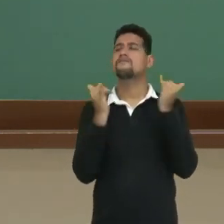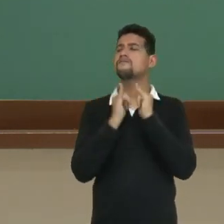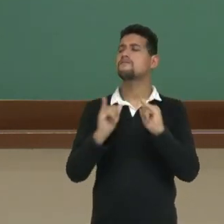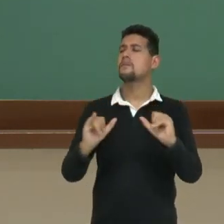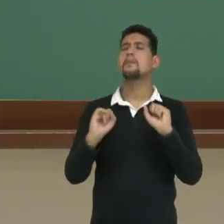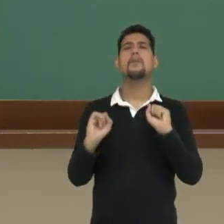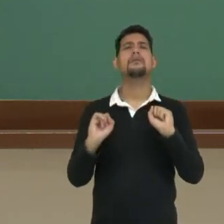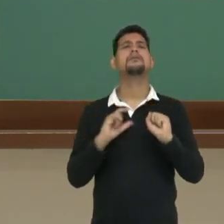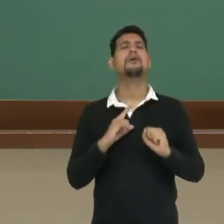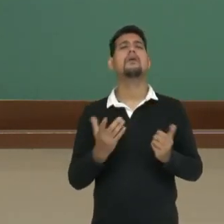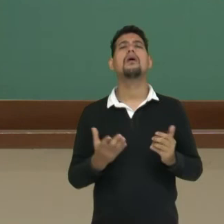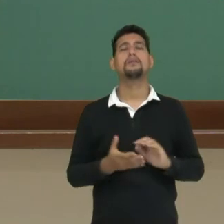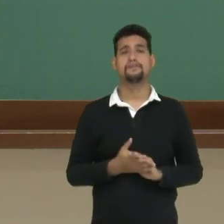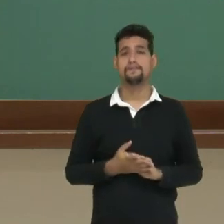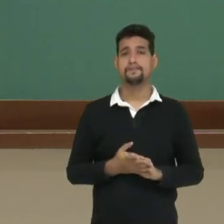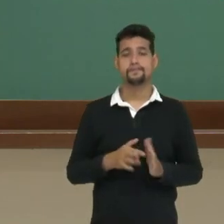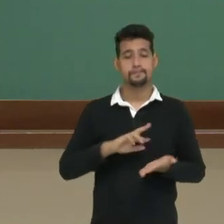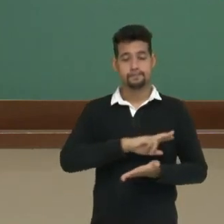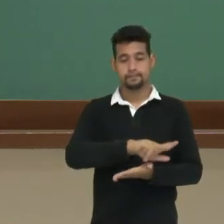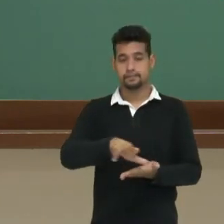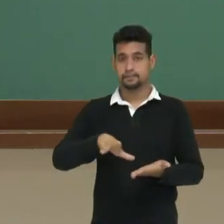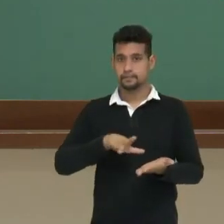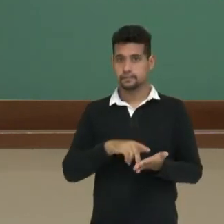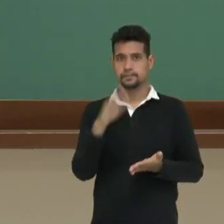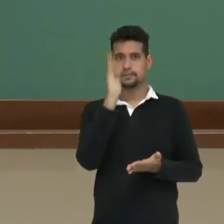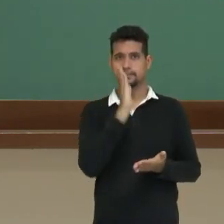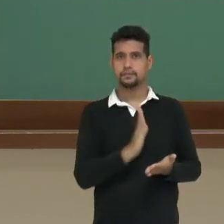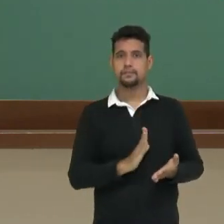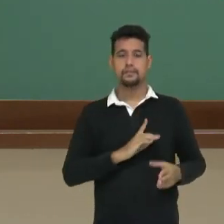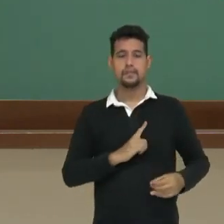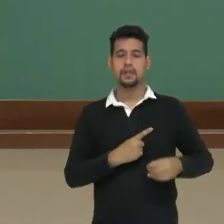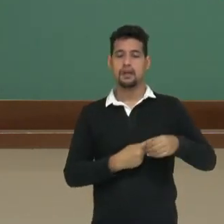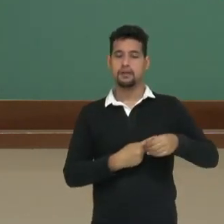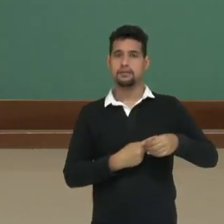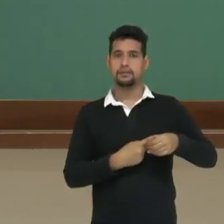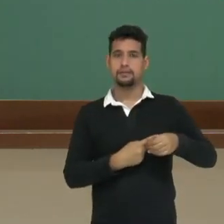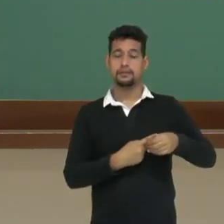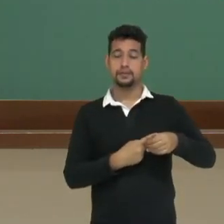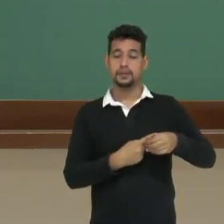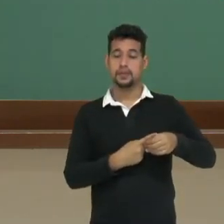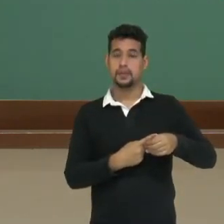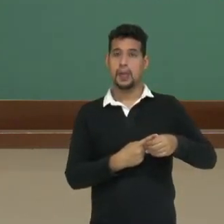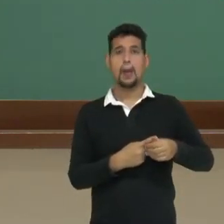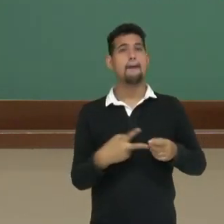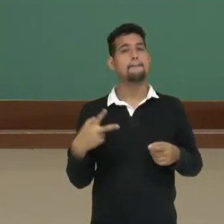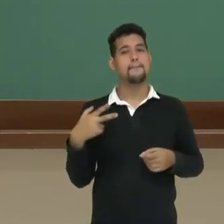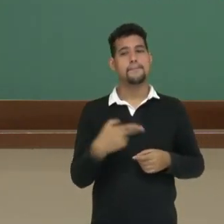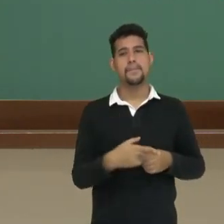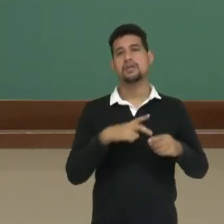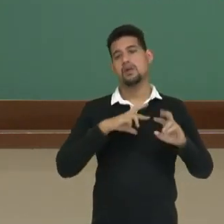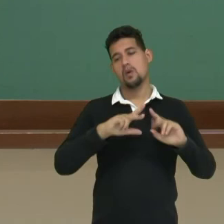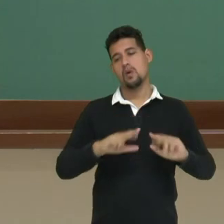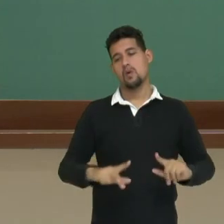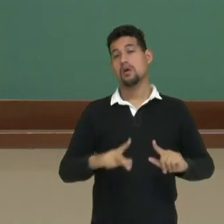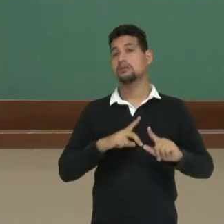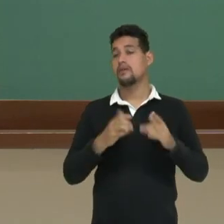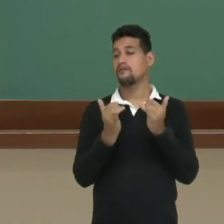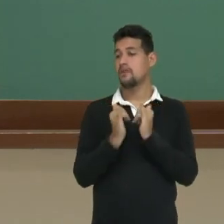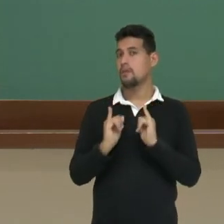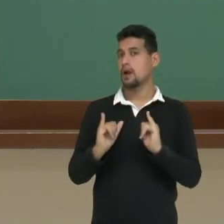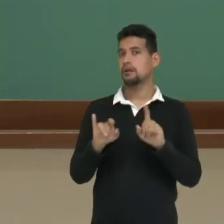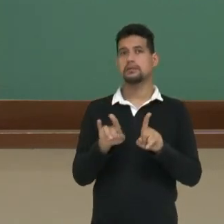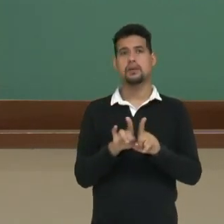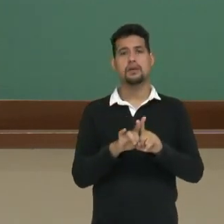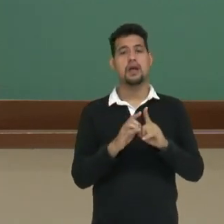pode ser no jornal? Assim, instituindo no Brasil uma censura, proibindo, então, certas coisas de serem informadas, de